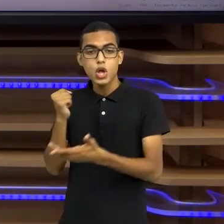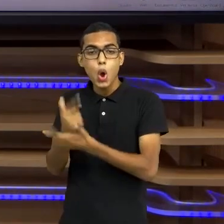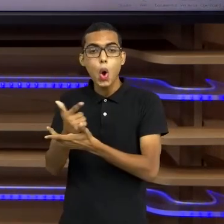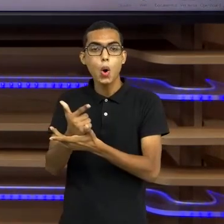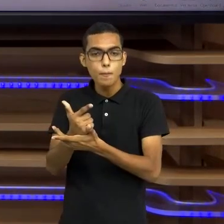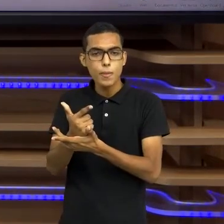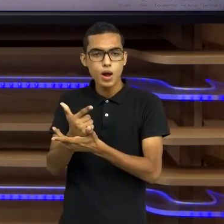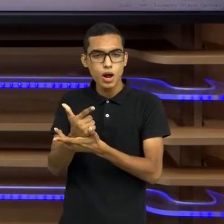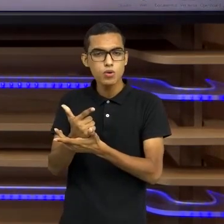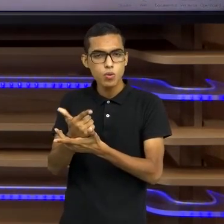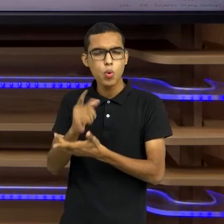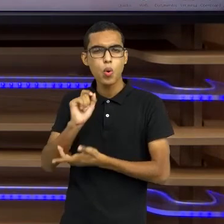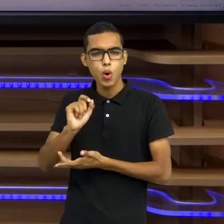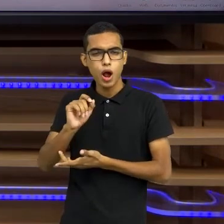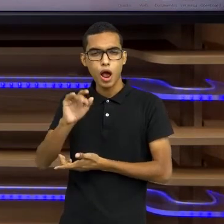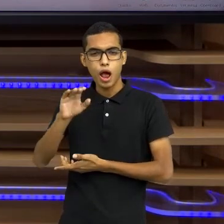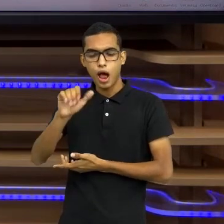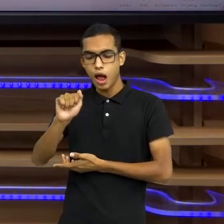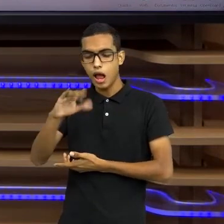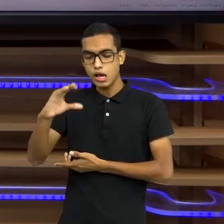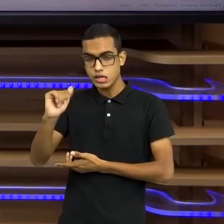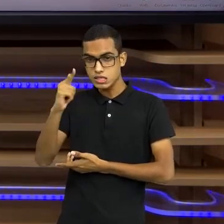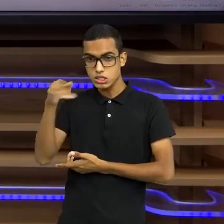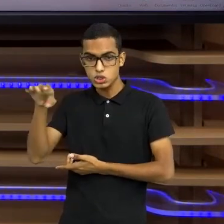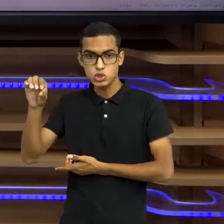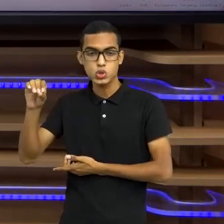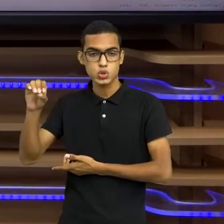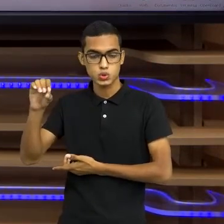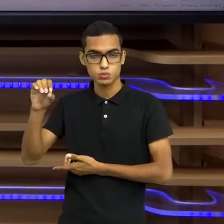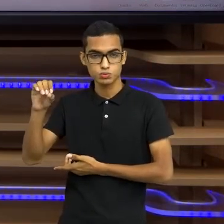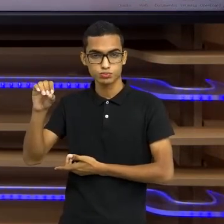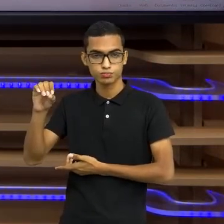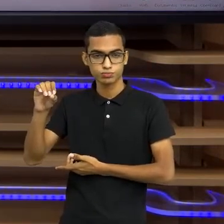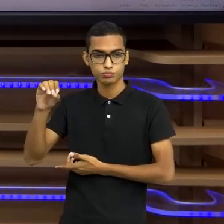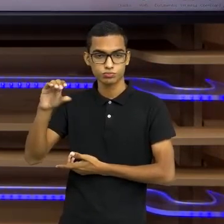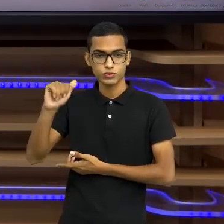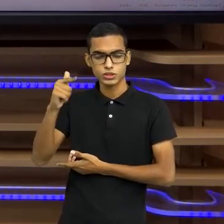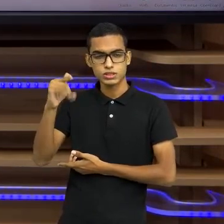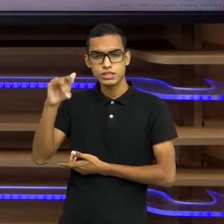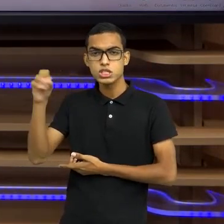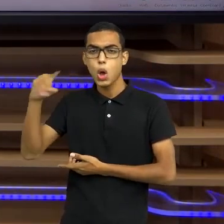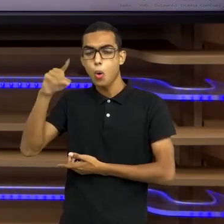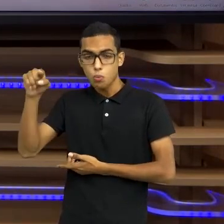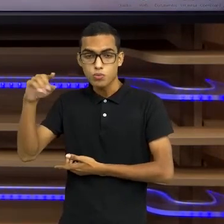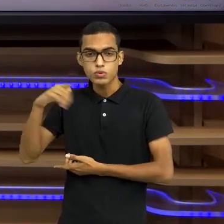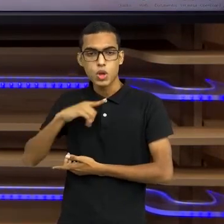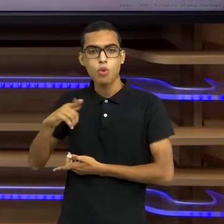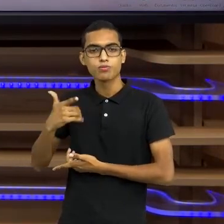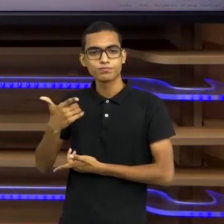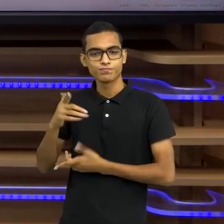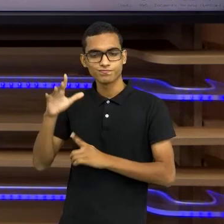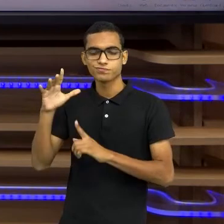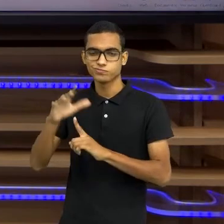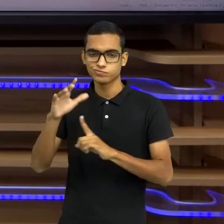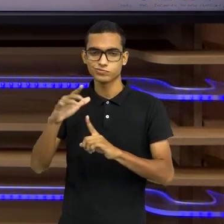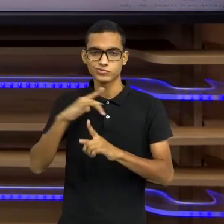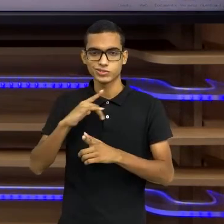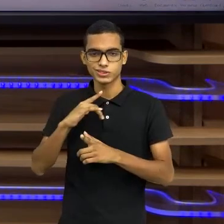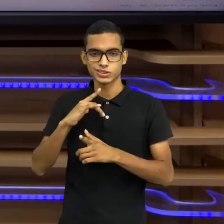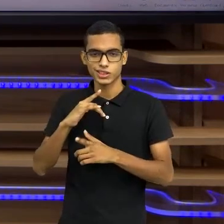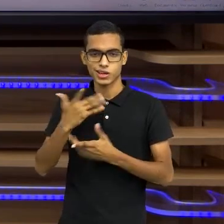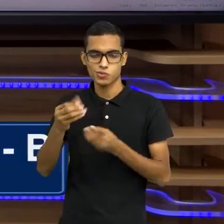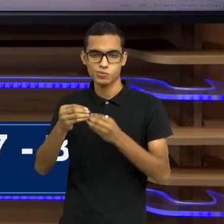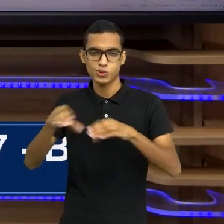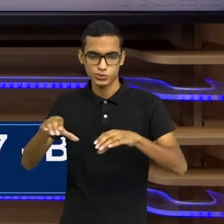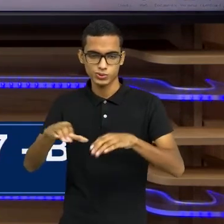empresas, certo? Então, quando ela quebra, ela vai afetar diretamente o lucro dessas empresas. Temos mais um aluno aí participando